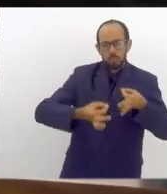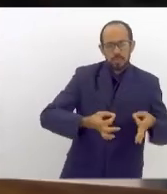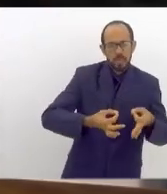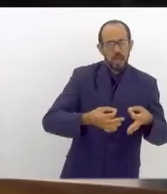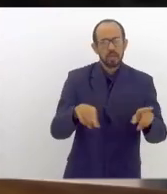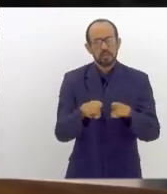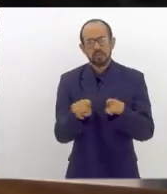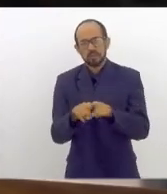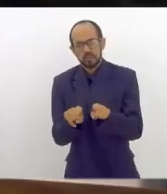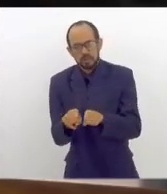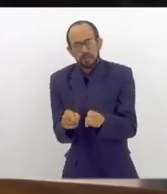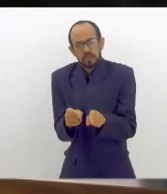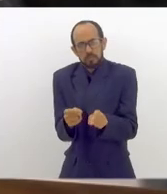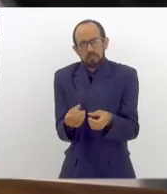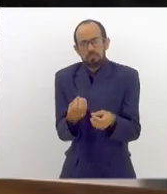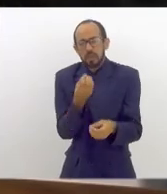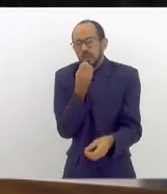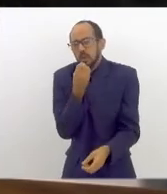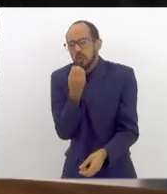se manifestar